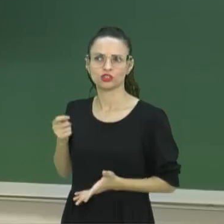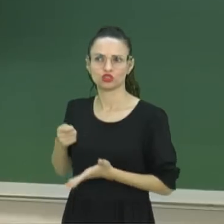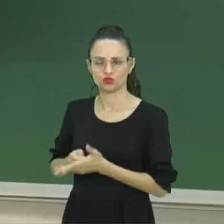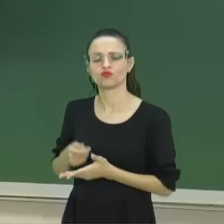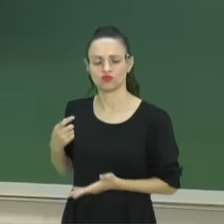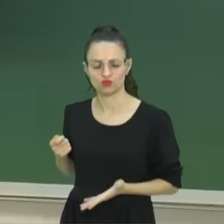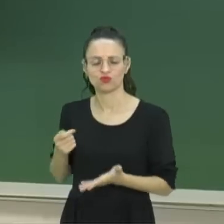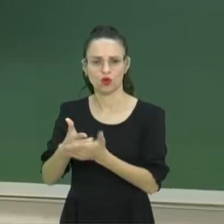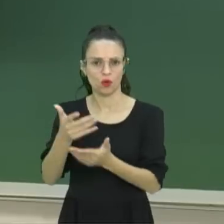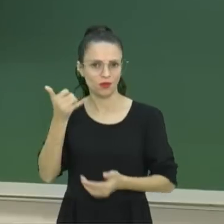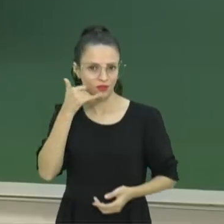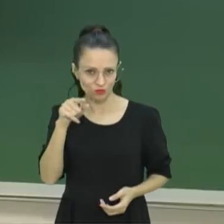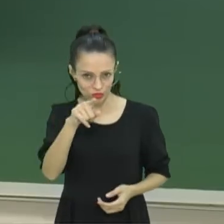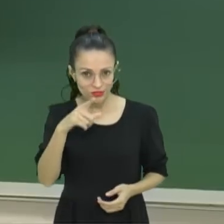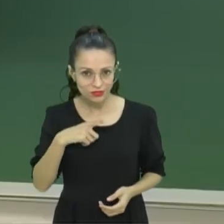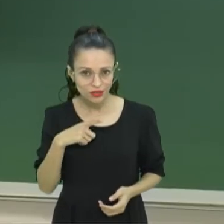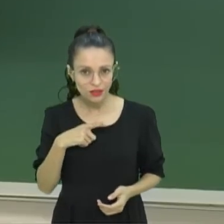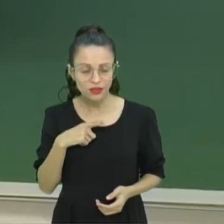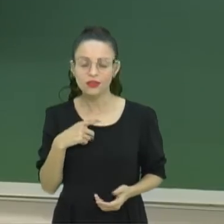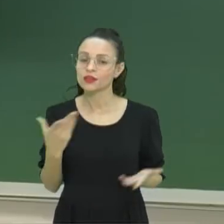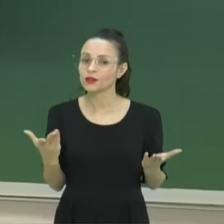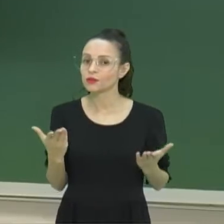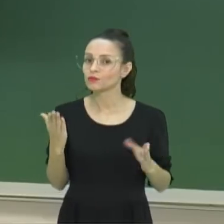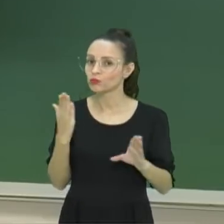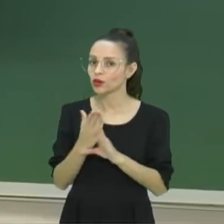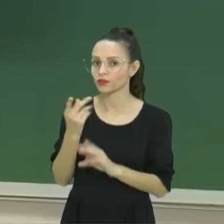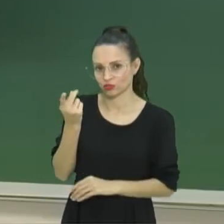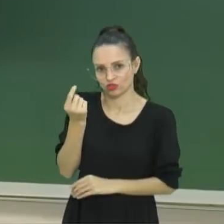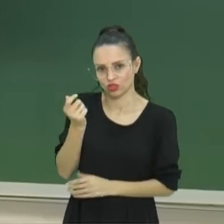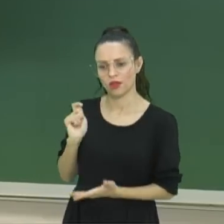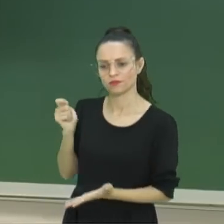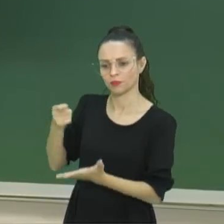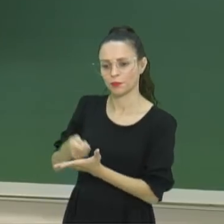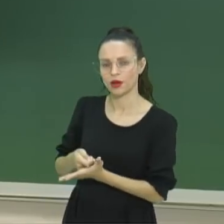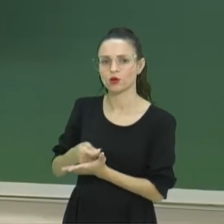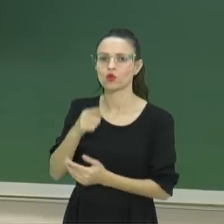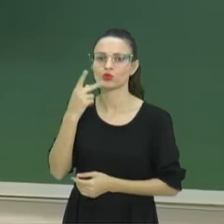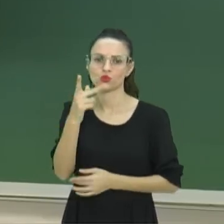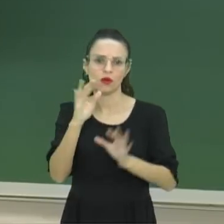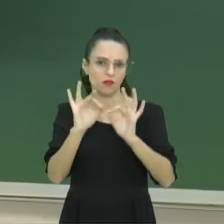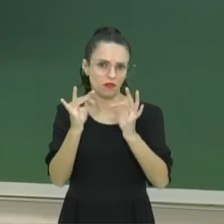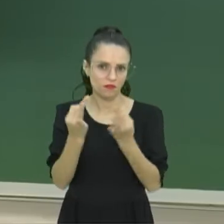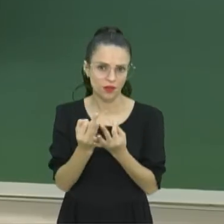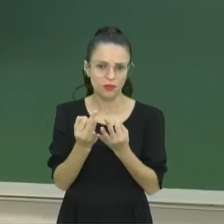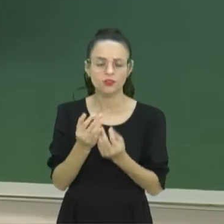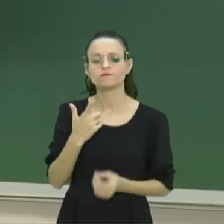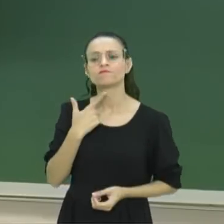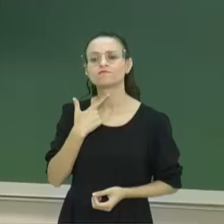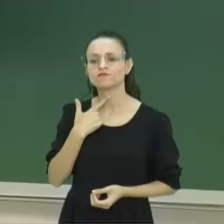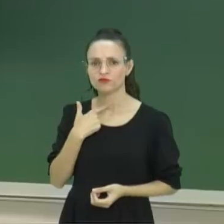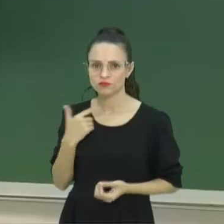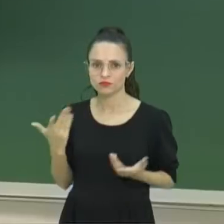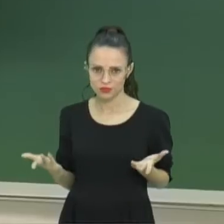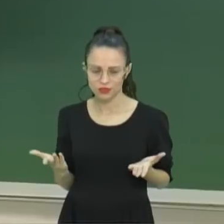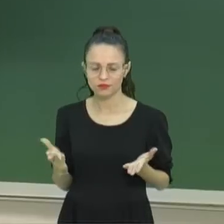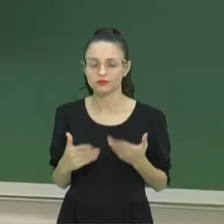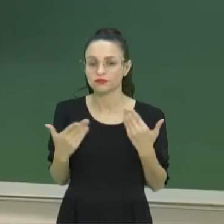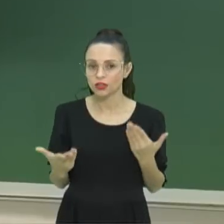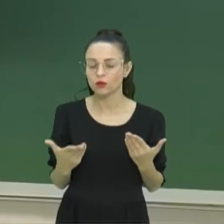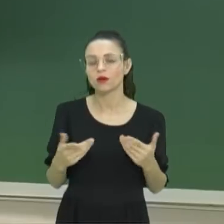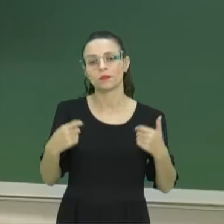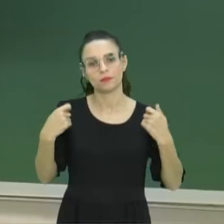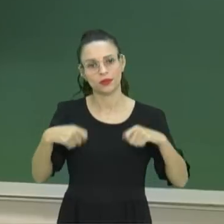teu celular, se você possui, foi um investimento que você e sua família desejaram fazer. Então,